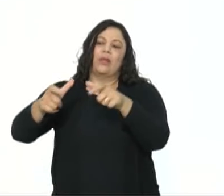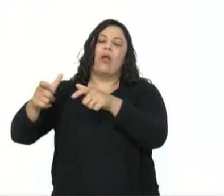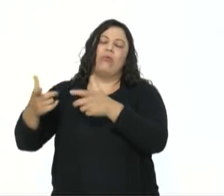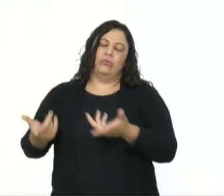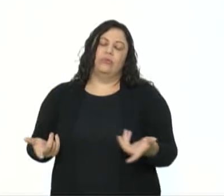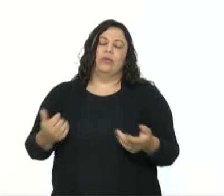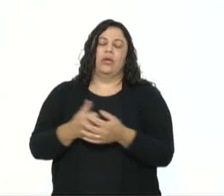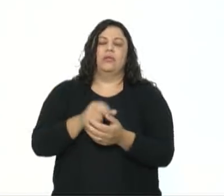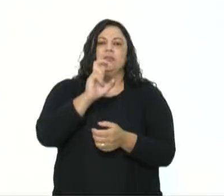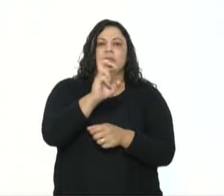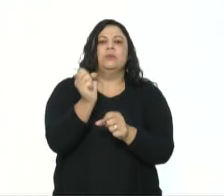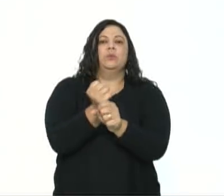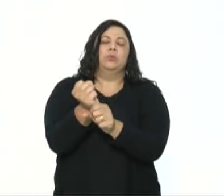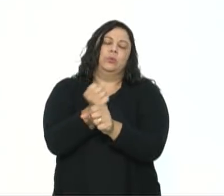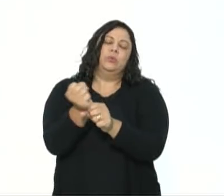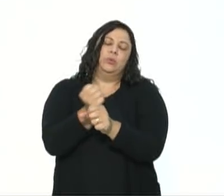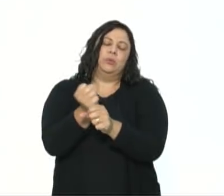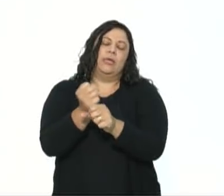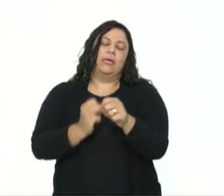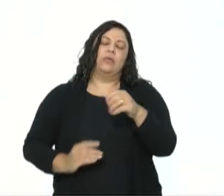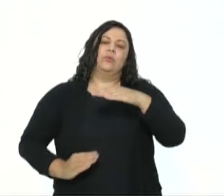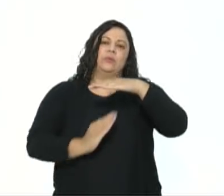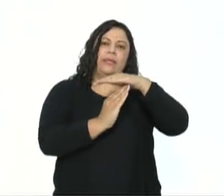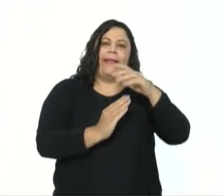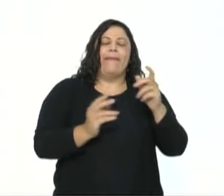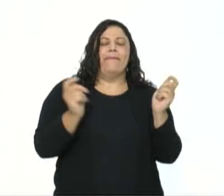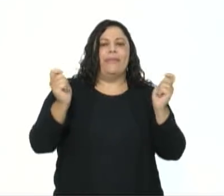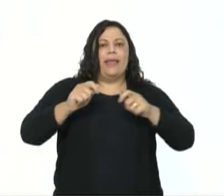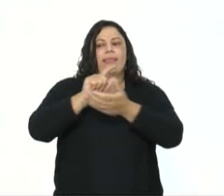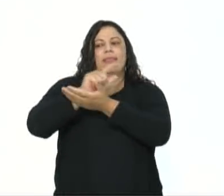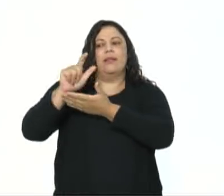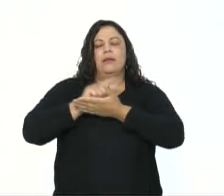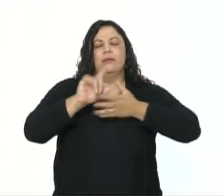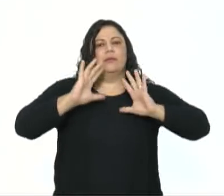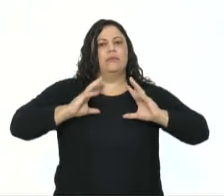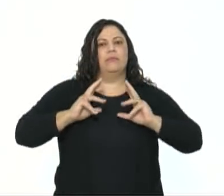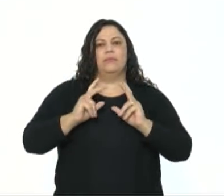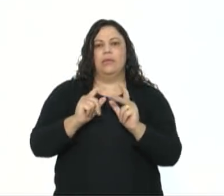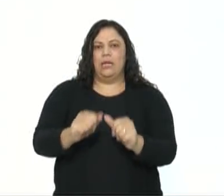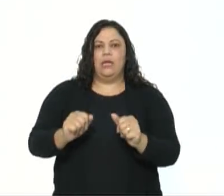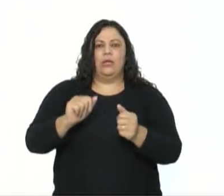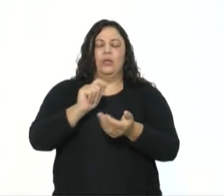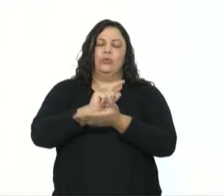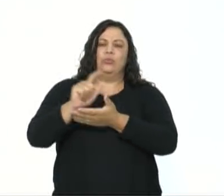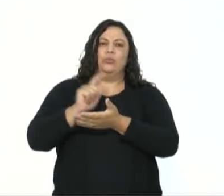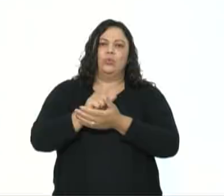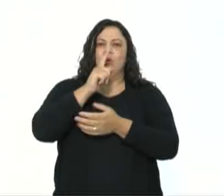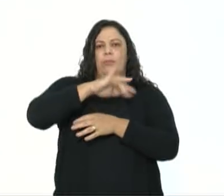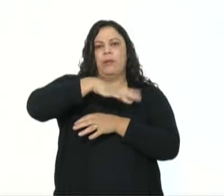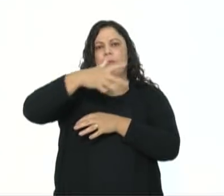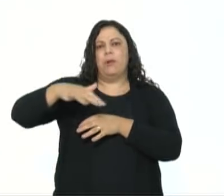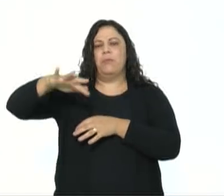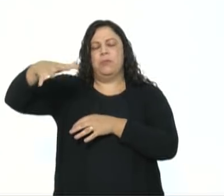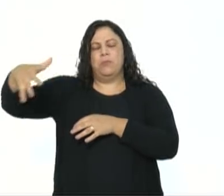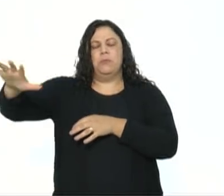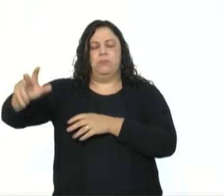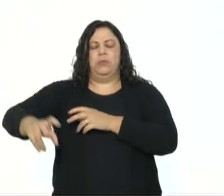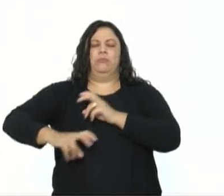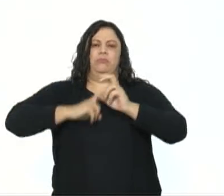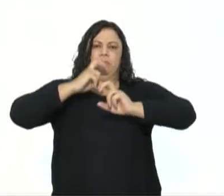meta é a manutenção de bacias hidrográficas não invadidas, com prioridade para as regiões hidrográficas Amazônica e